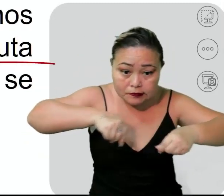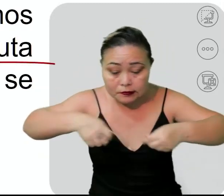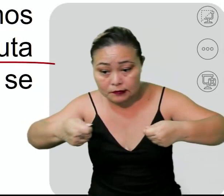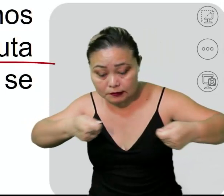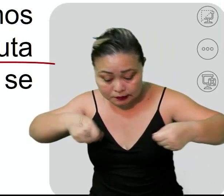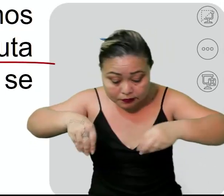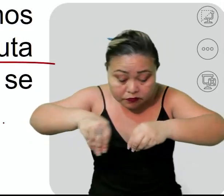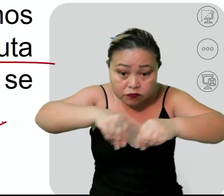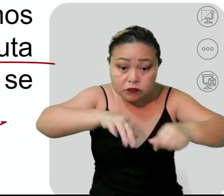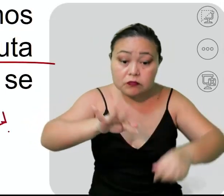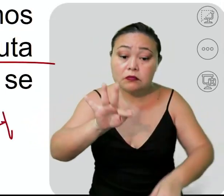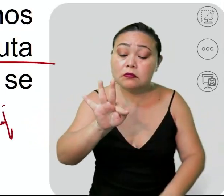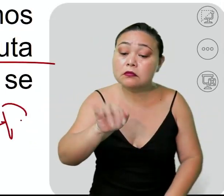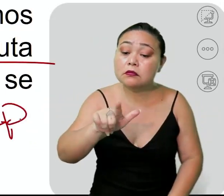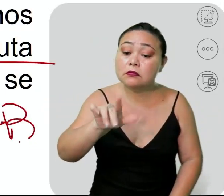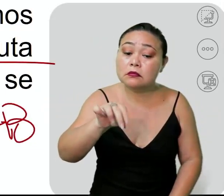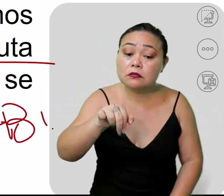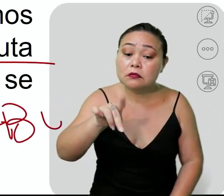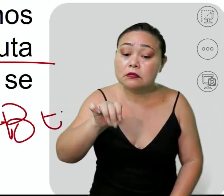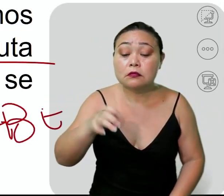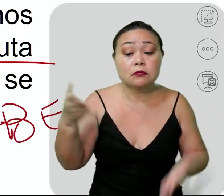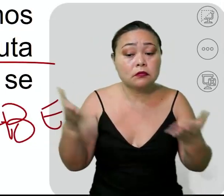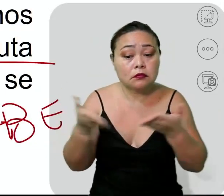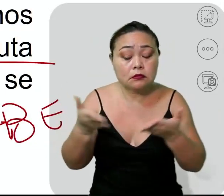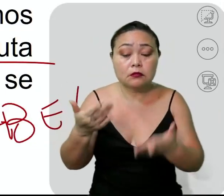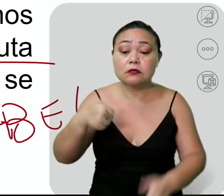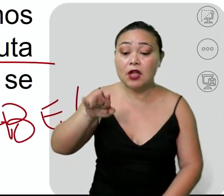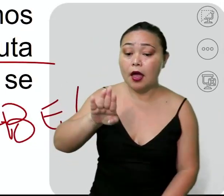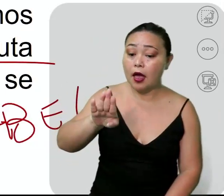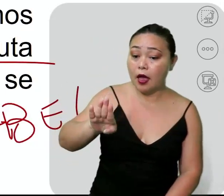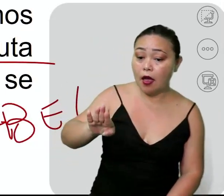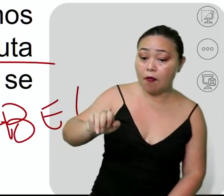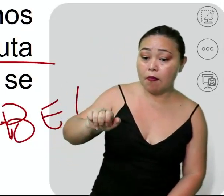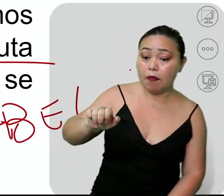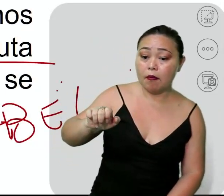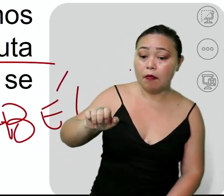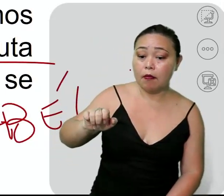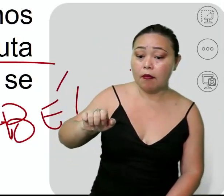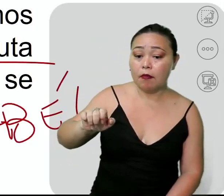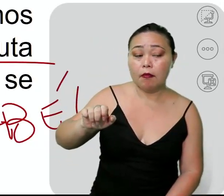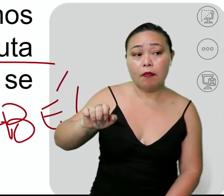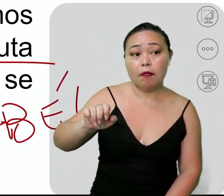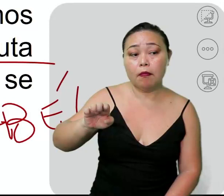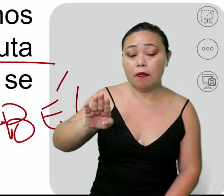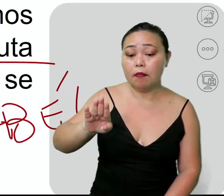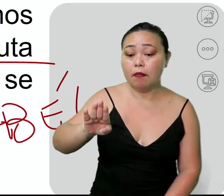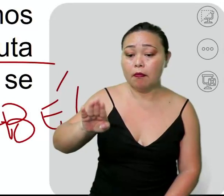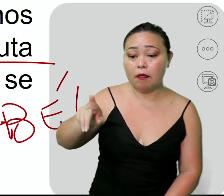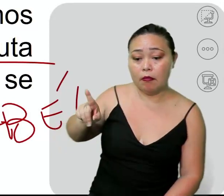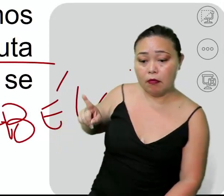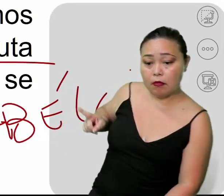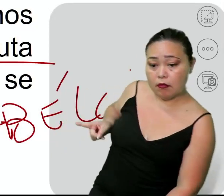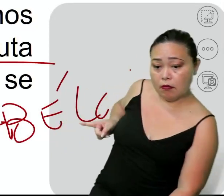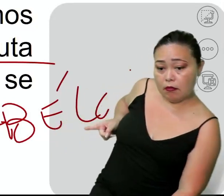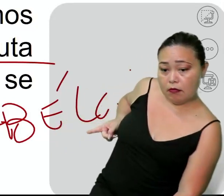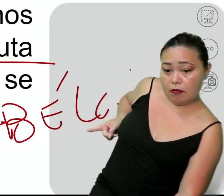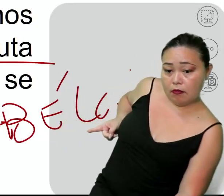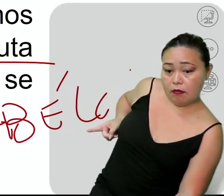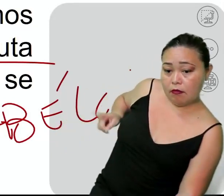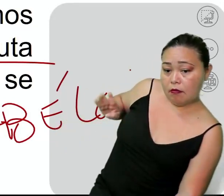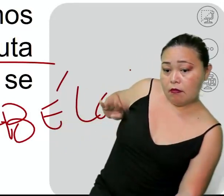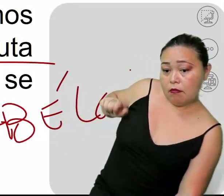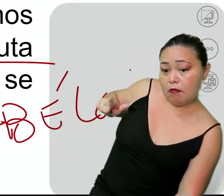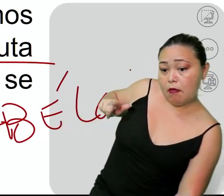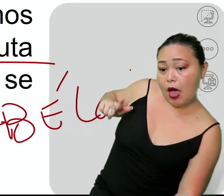Flandres. Flandres é hoje a Bélgica, sabiam? Pois é, onde